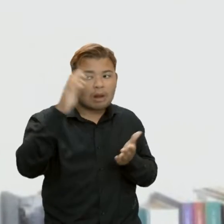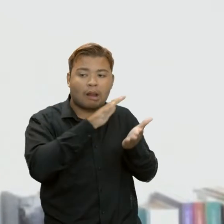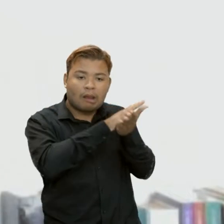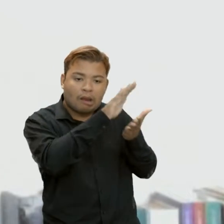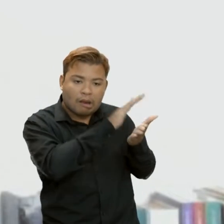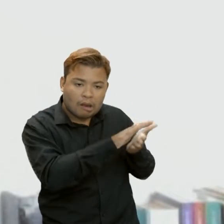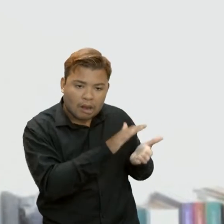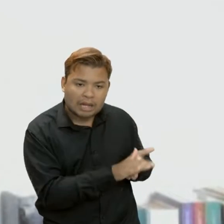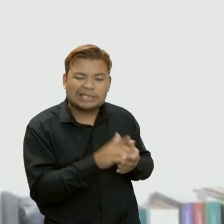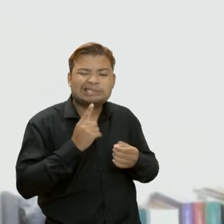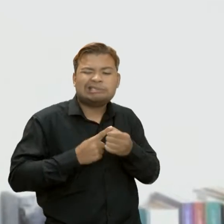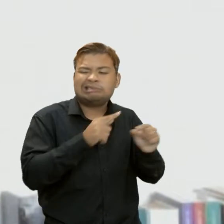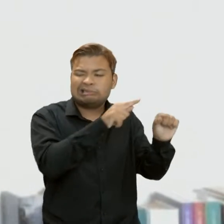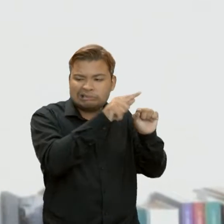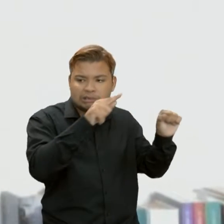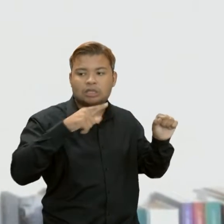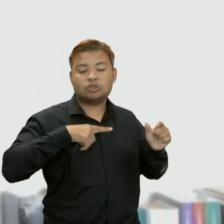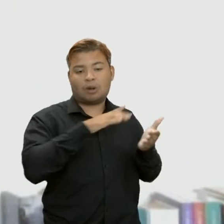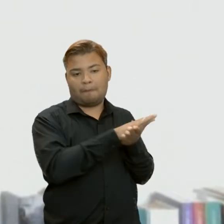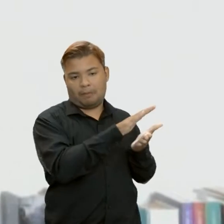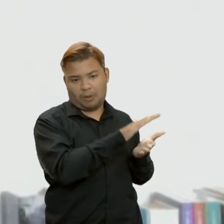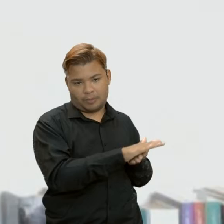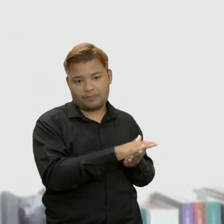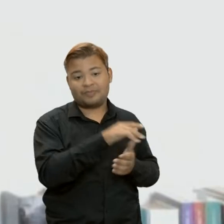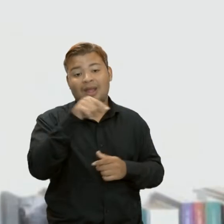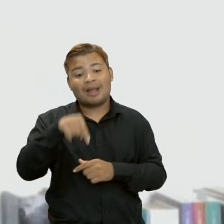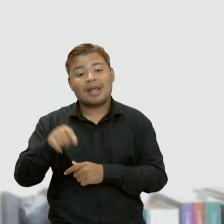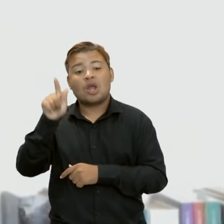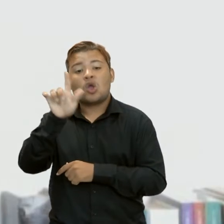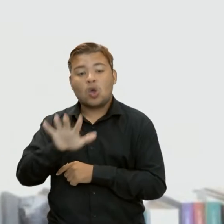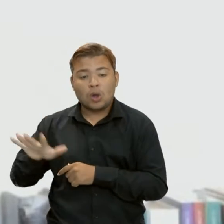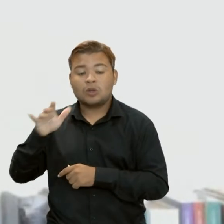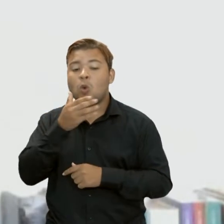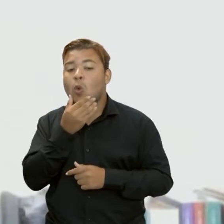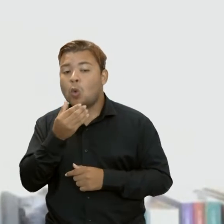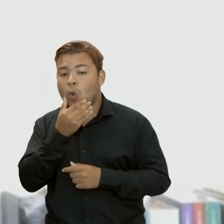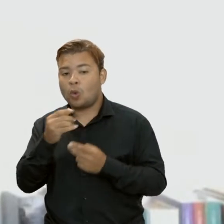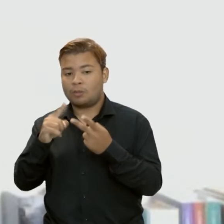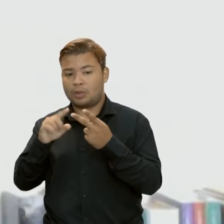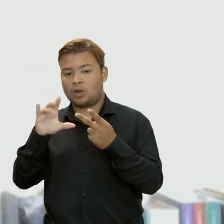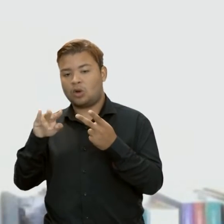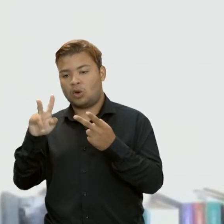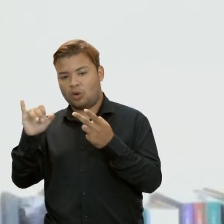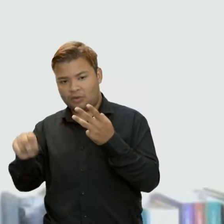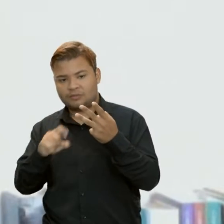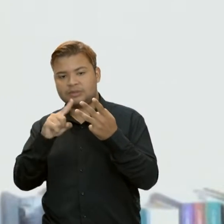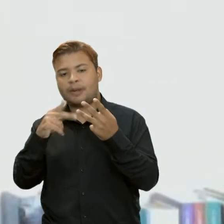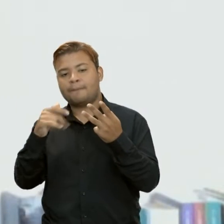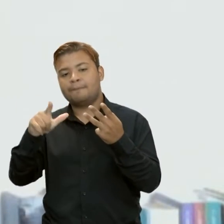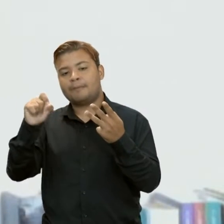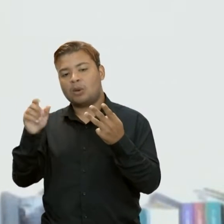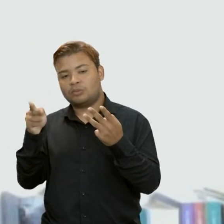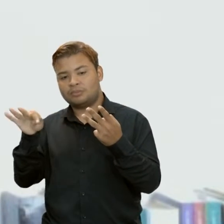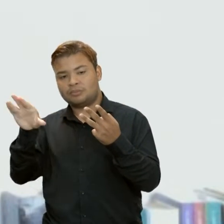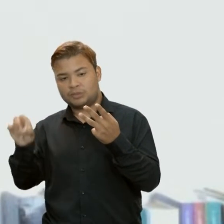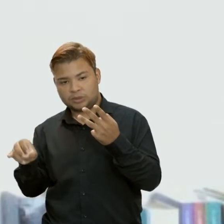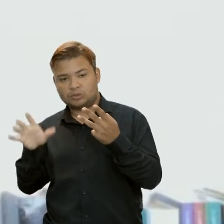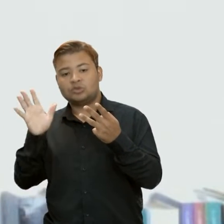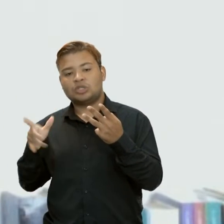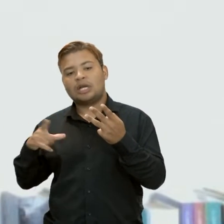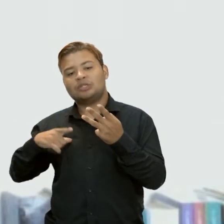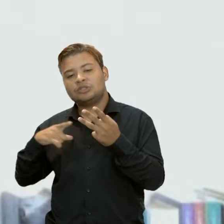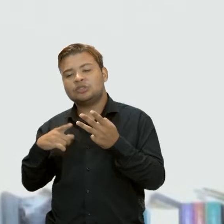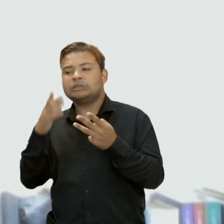em Andradina, e em Goiás o Clóvis Carvalho Brito e o Paulo Brito, por ter acesso ali ao